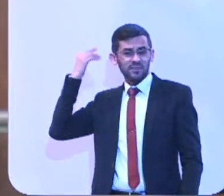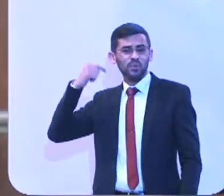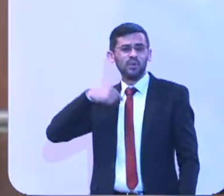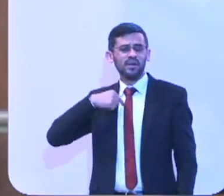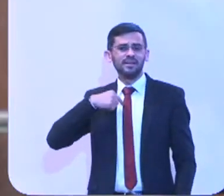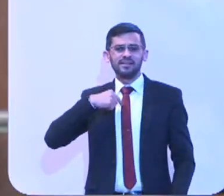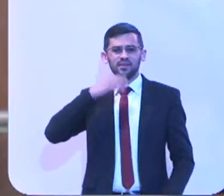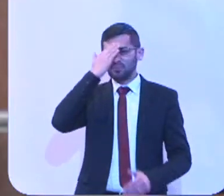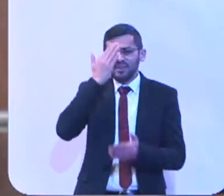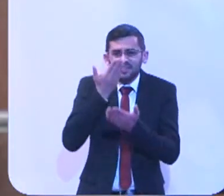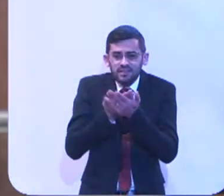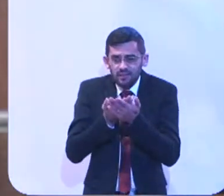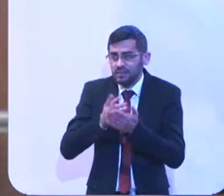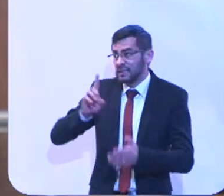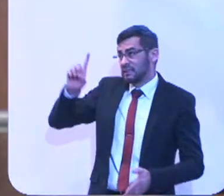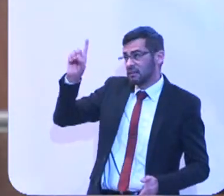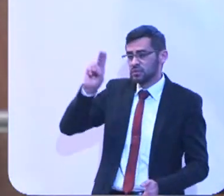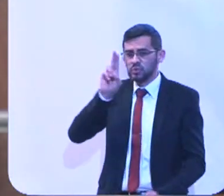podia me usar